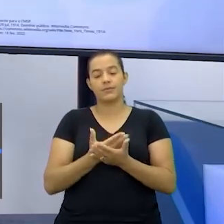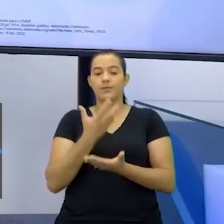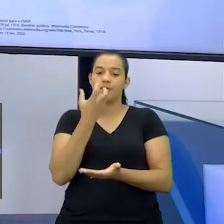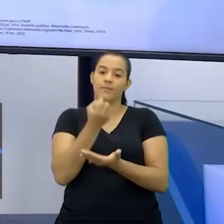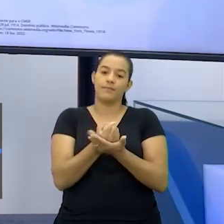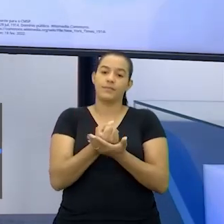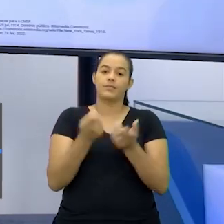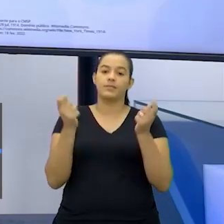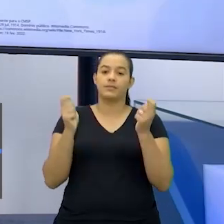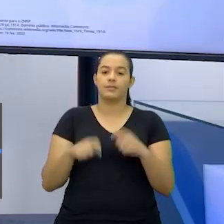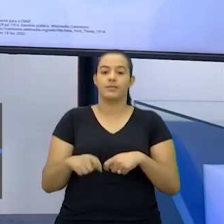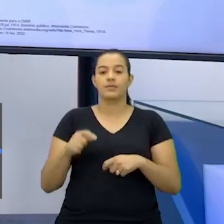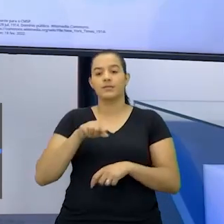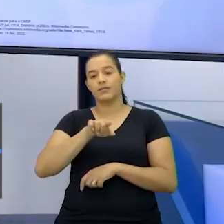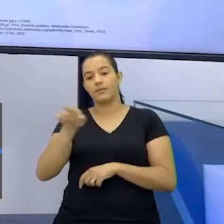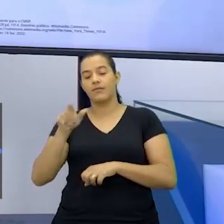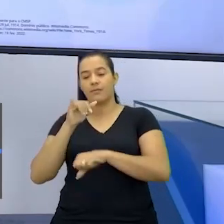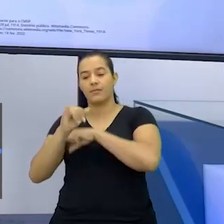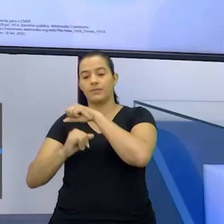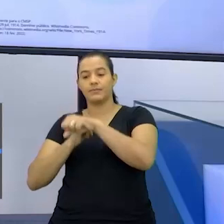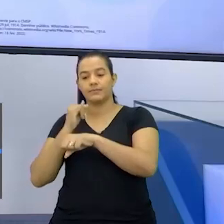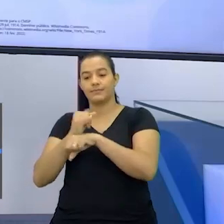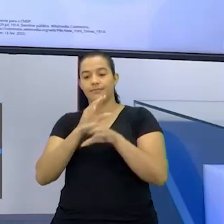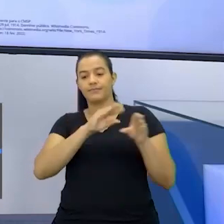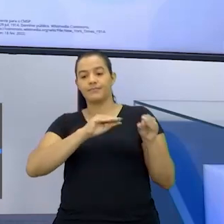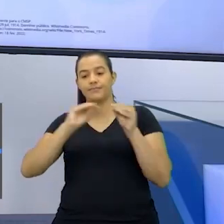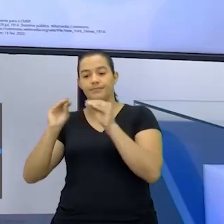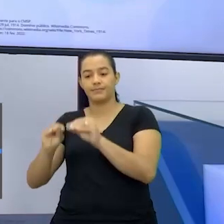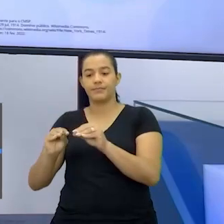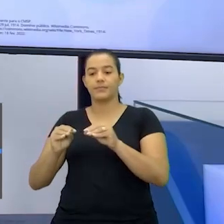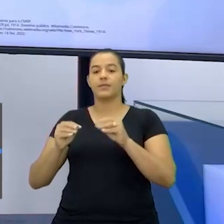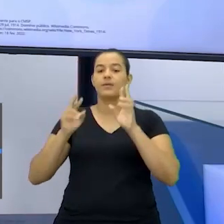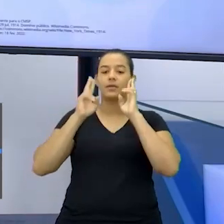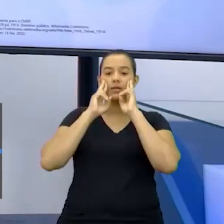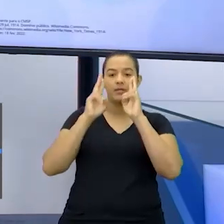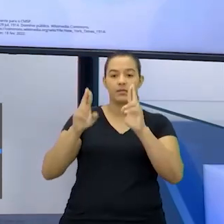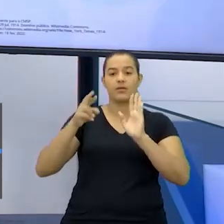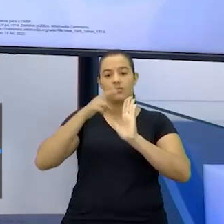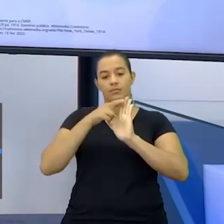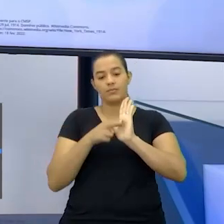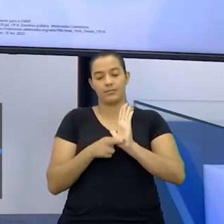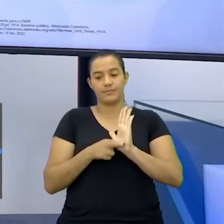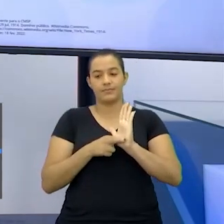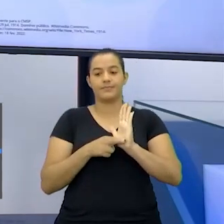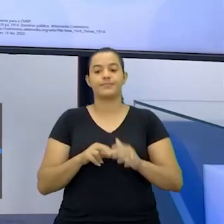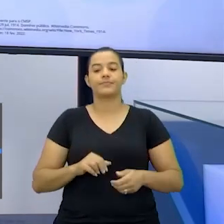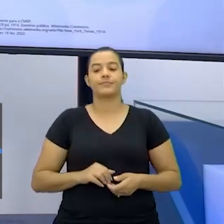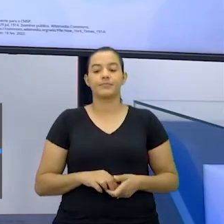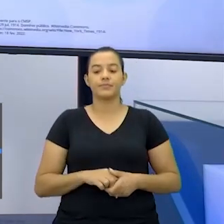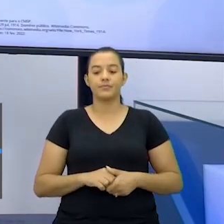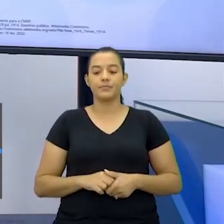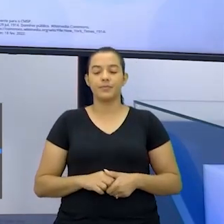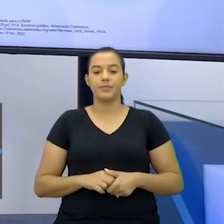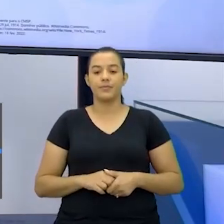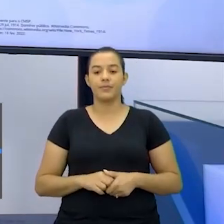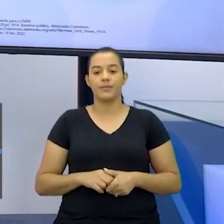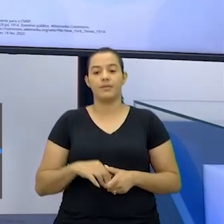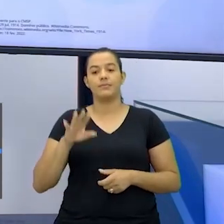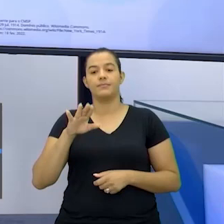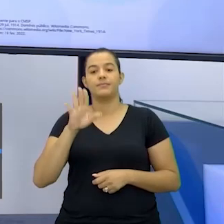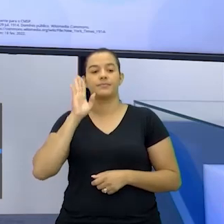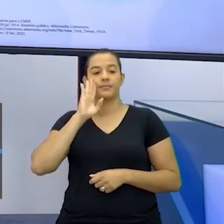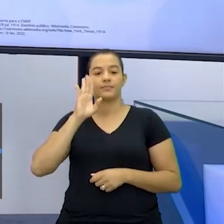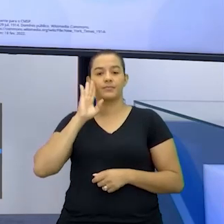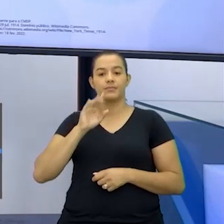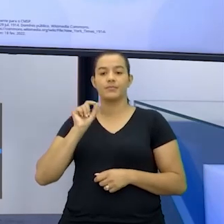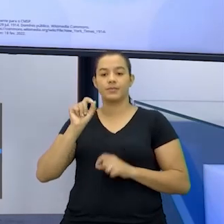né? Mas assim, quando ela vai para a internet, a gente tem que respeitar algumas normas. Mas o que é interessante aqui é você olhar o